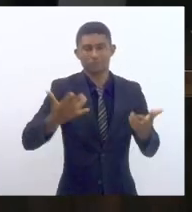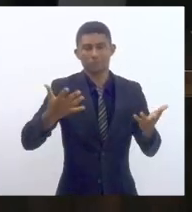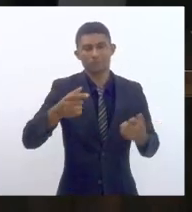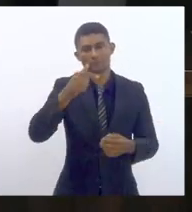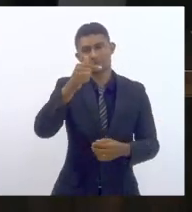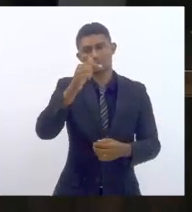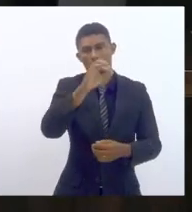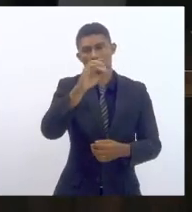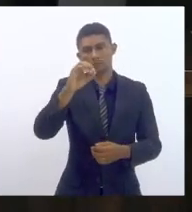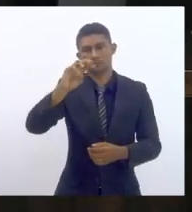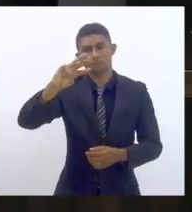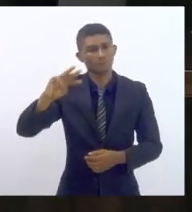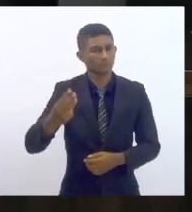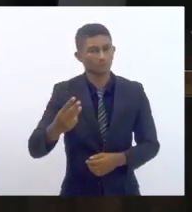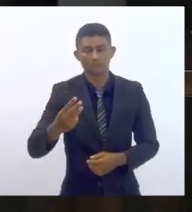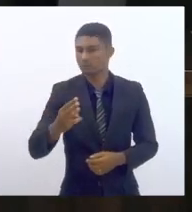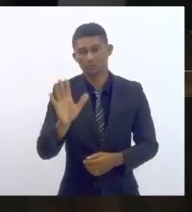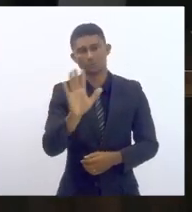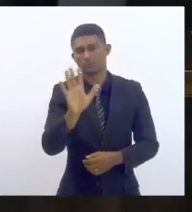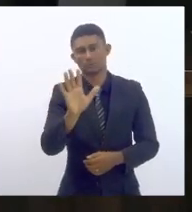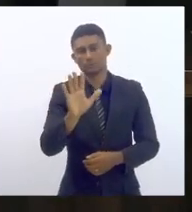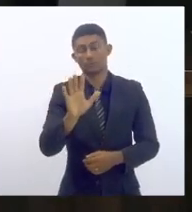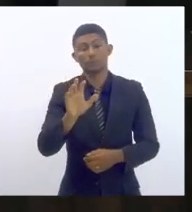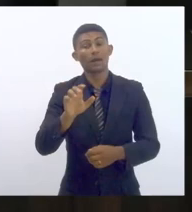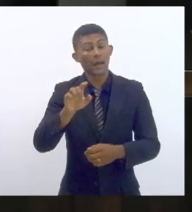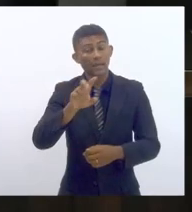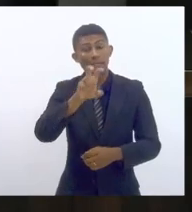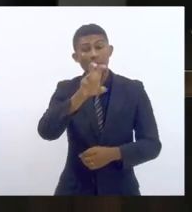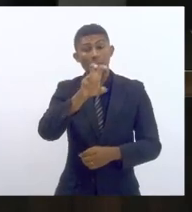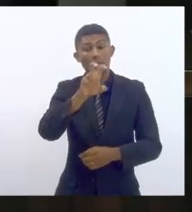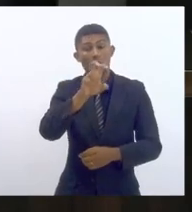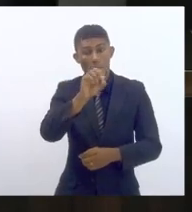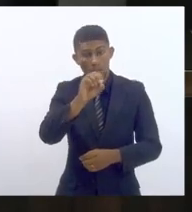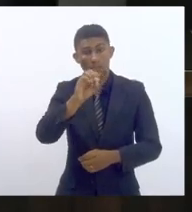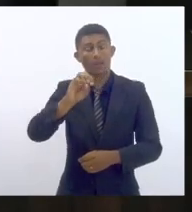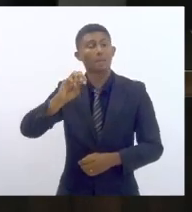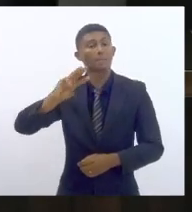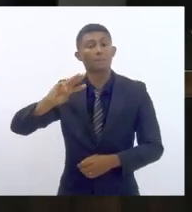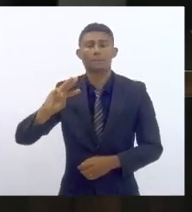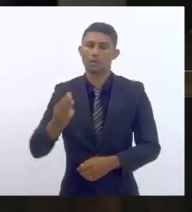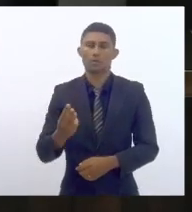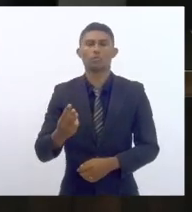já chegou à conclusão que é em torno de 50 milhões, se 100%